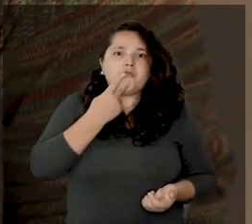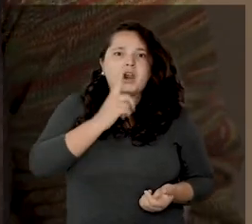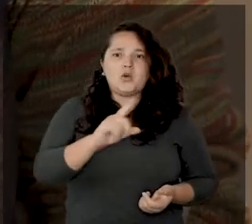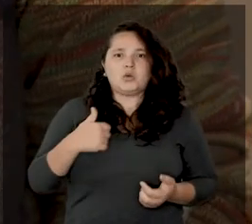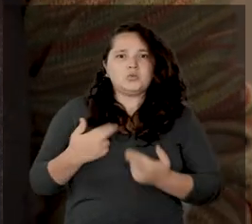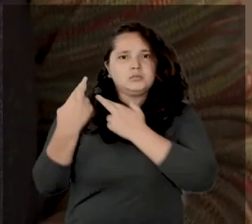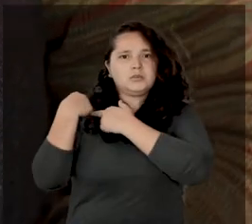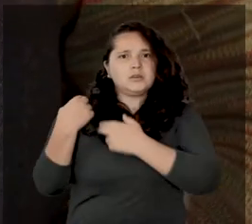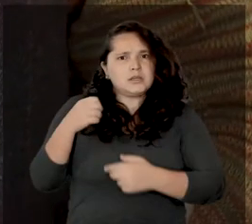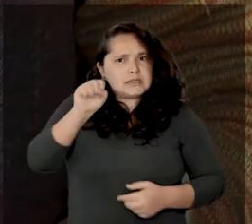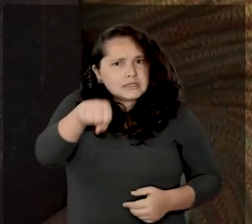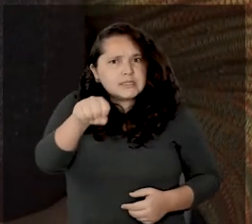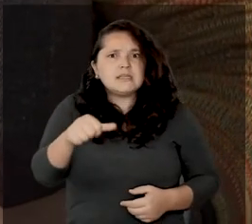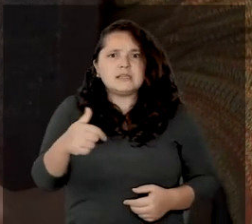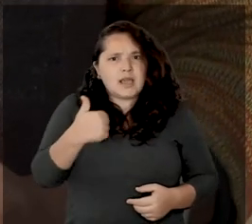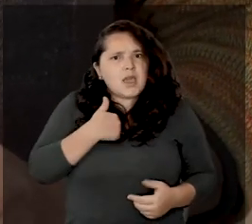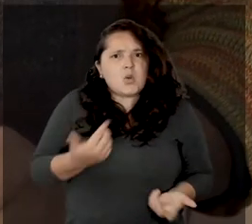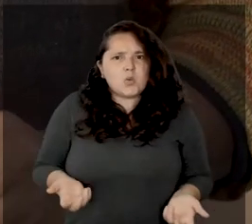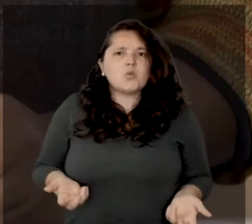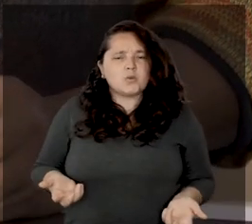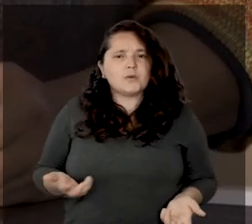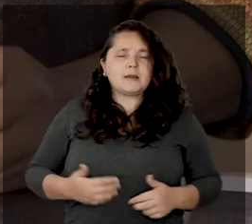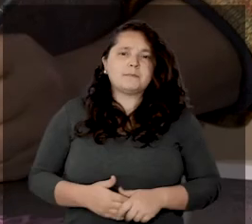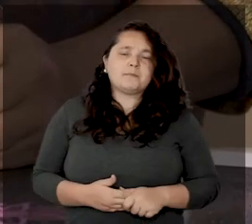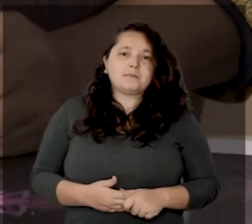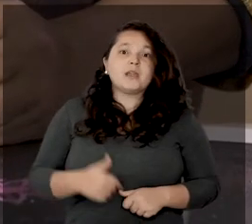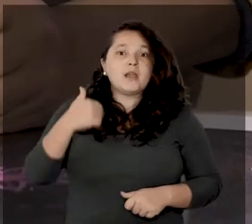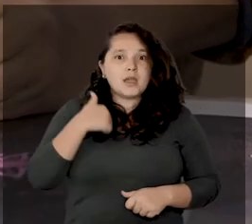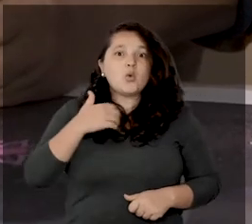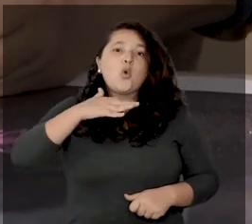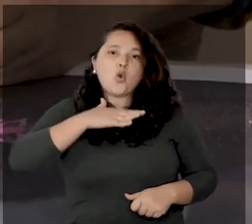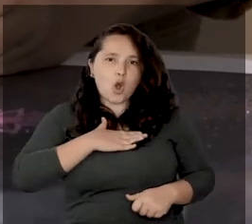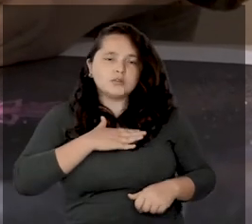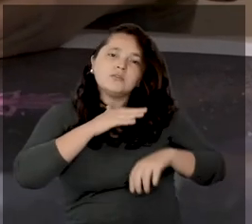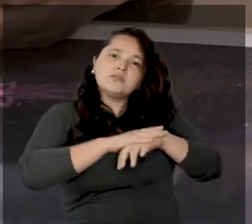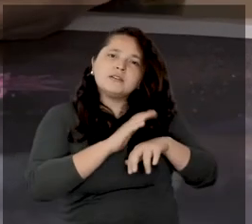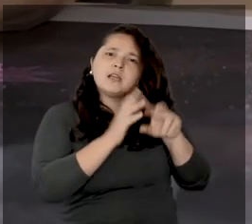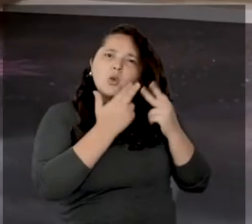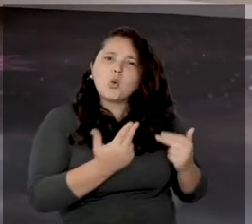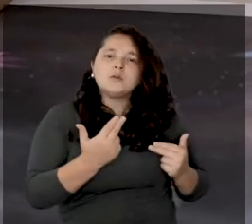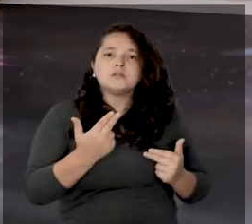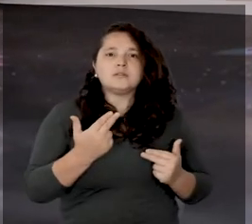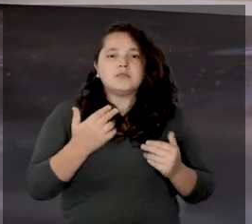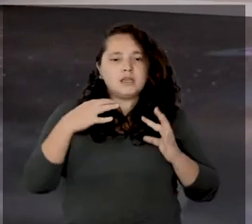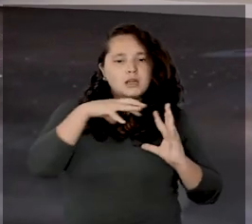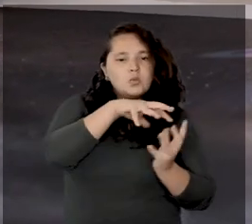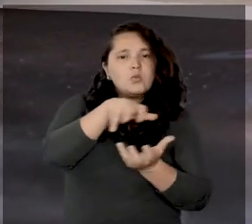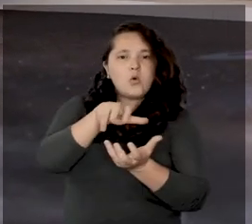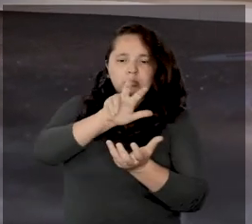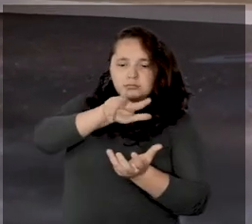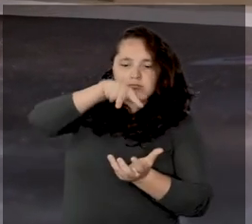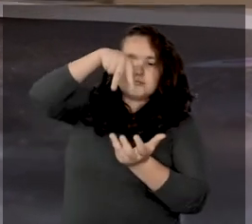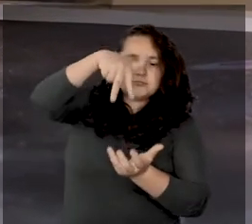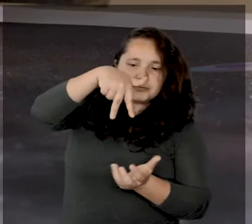que eu gosto muito de trabalhar e tentar participar do mundo a partir da minha própria experiência, da minha própria vivência, né, que eu acho que é a forma mais justa,